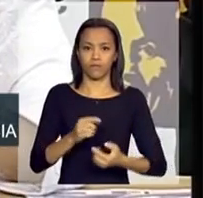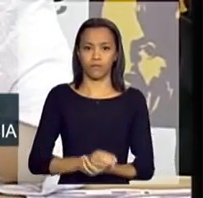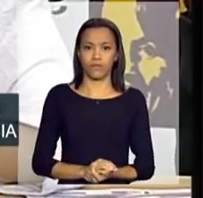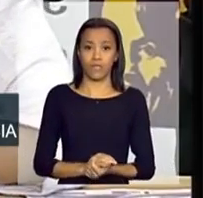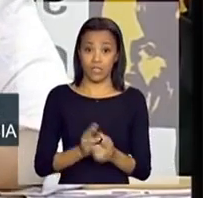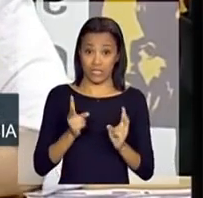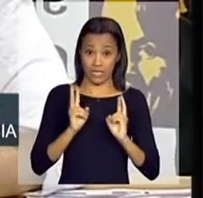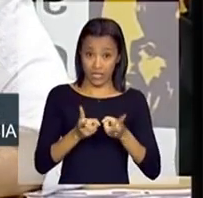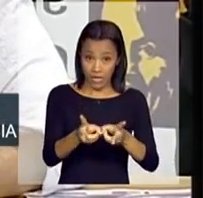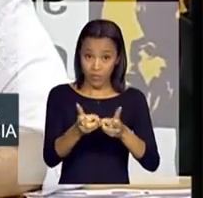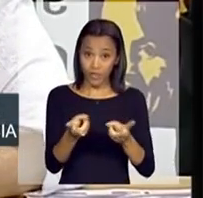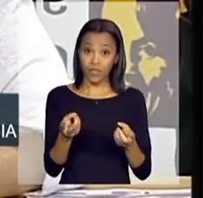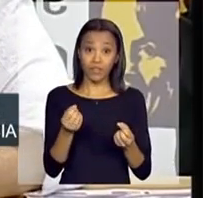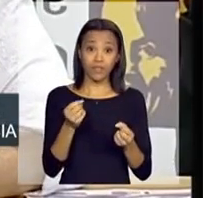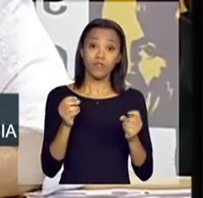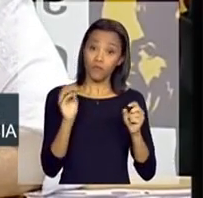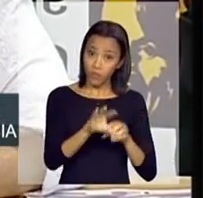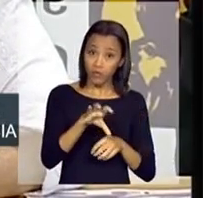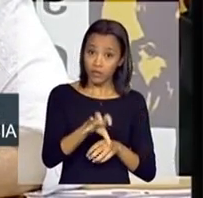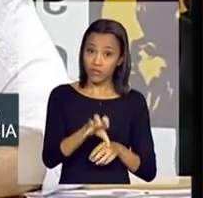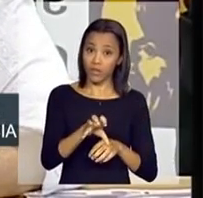nas políticas educacionais